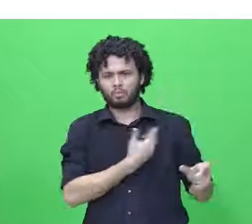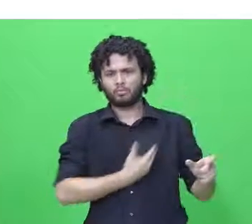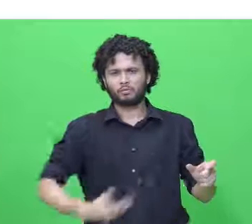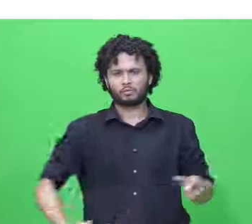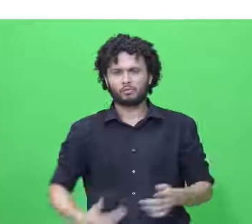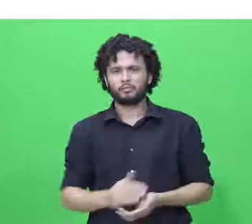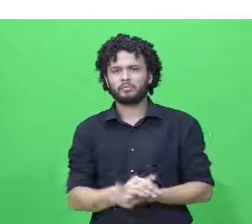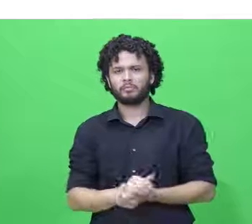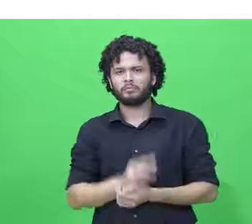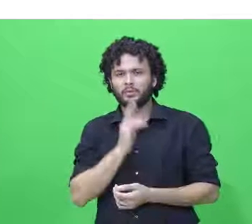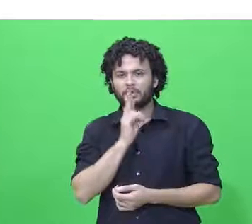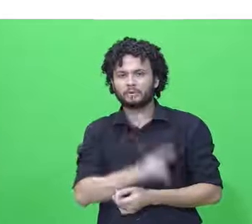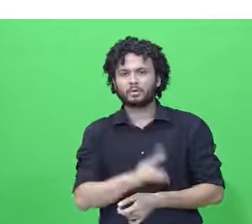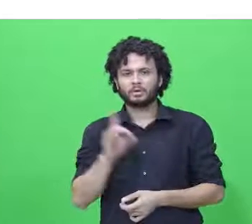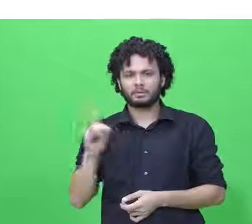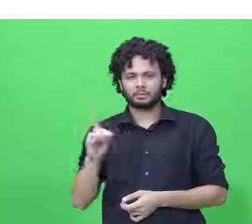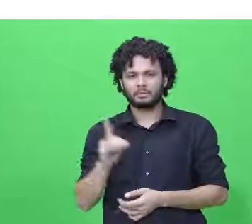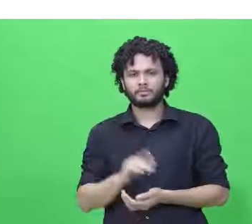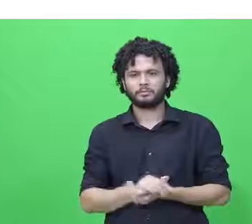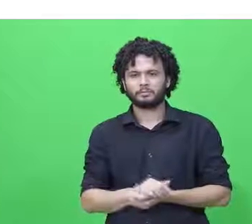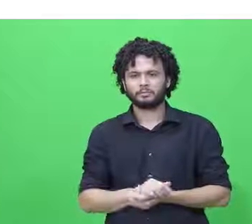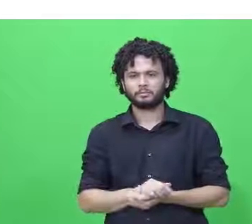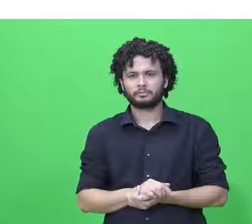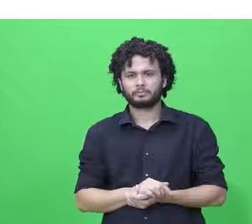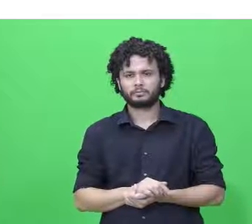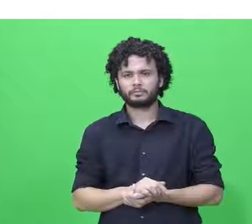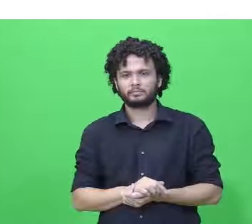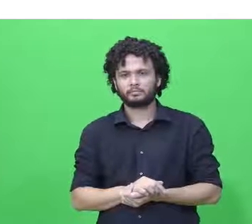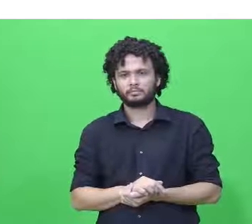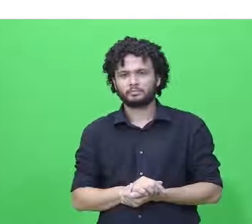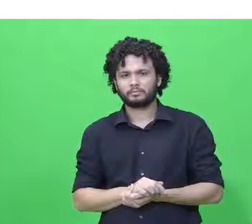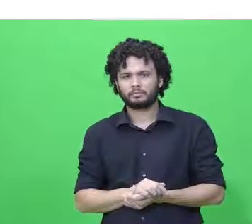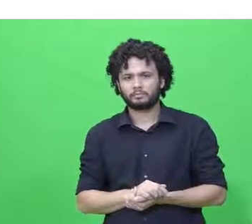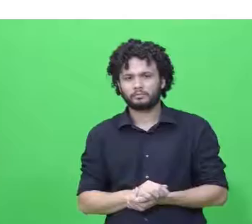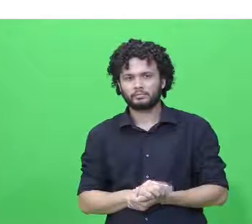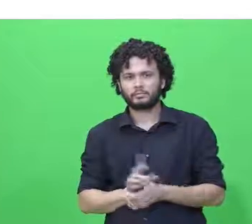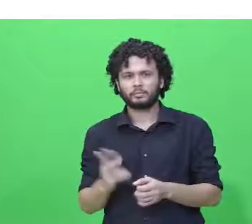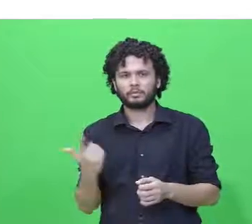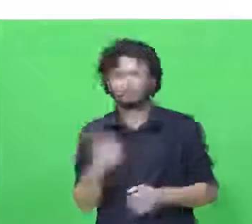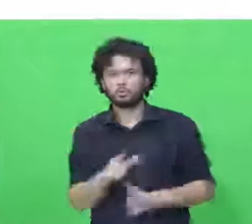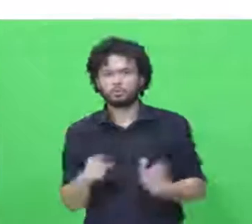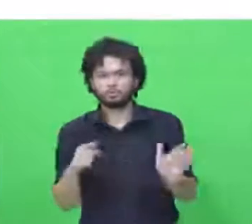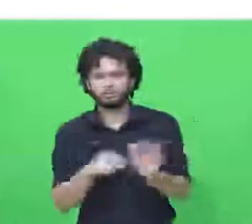varguista. Resposta correta só pode ser letra D. Vamos passar para a próxima questão.